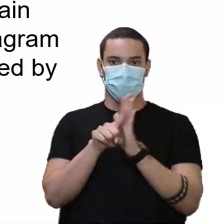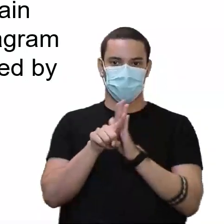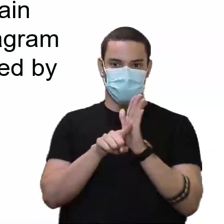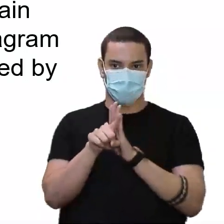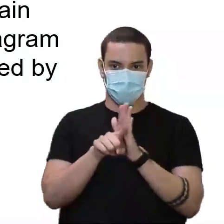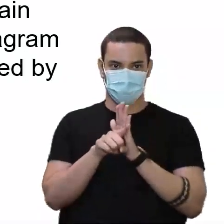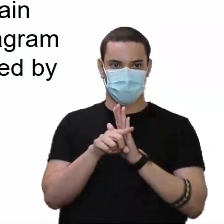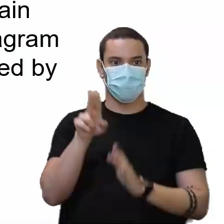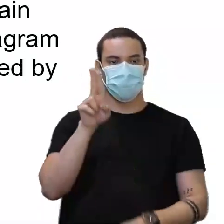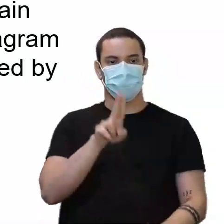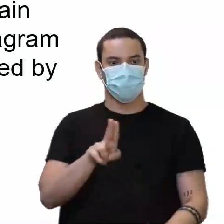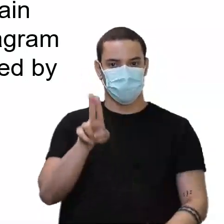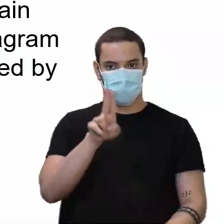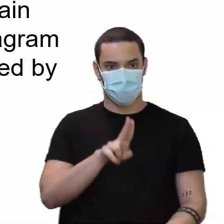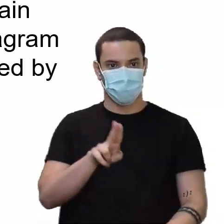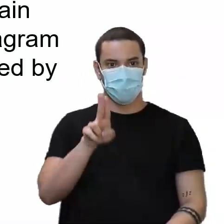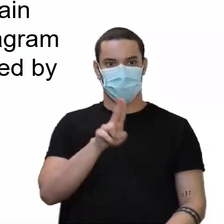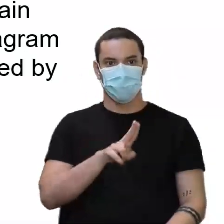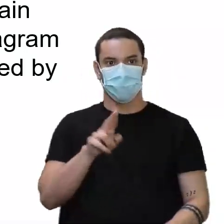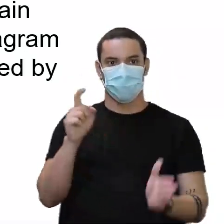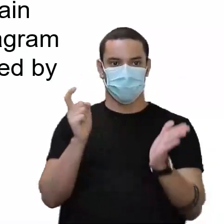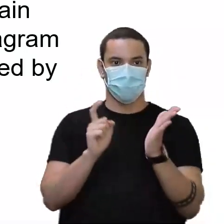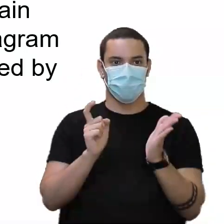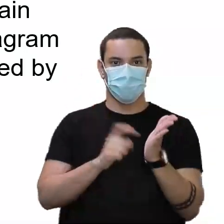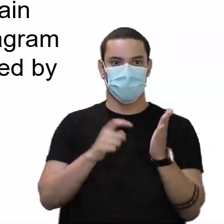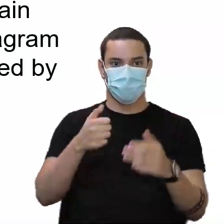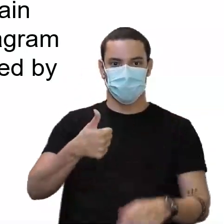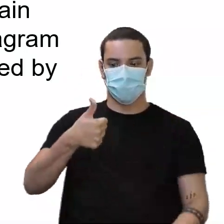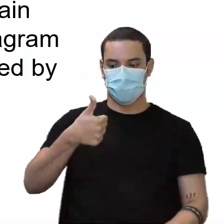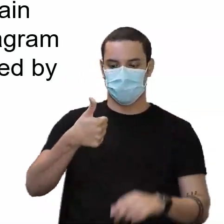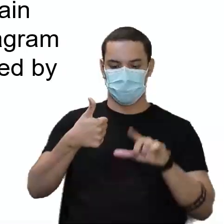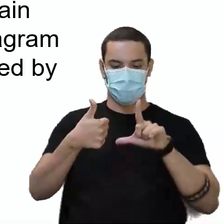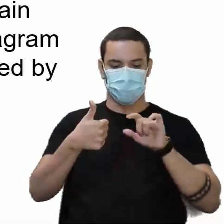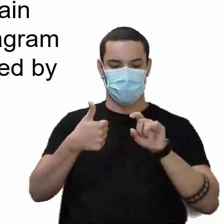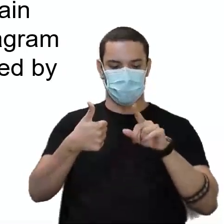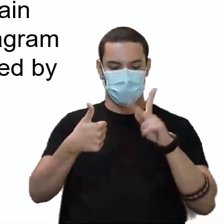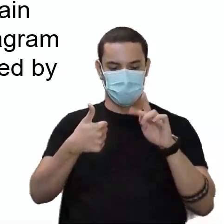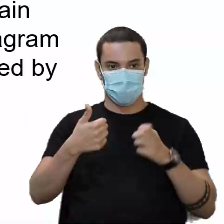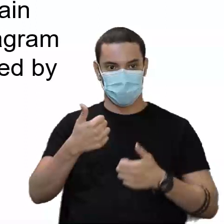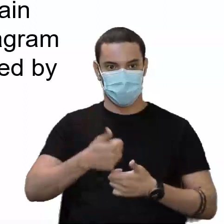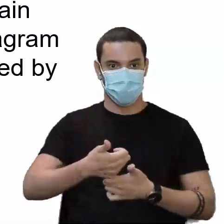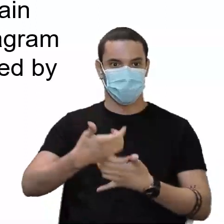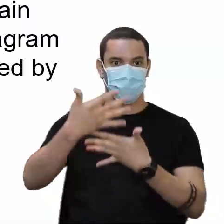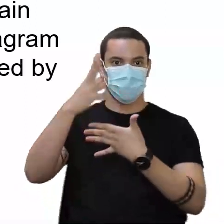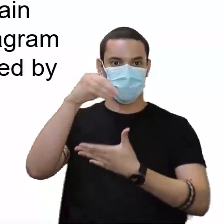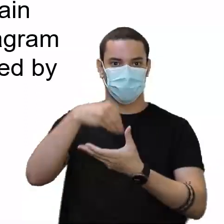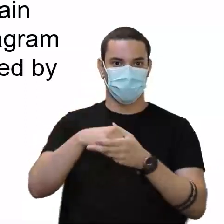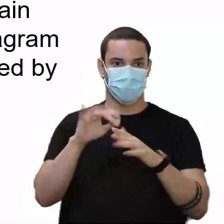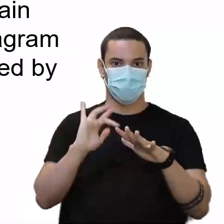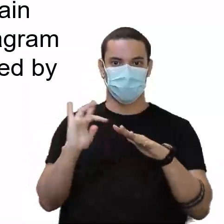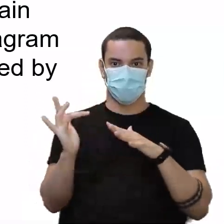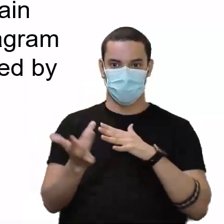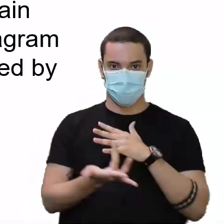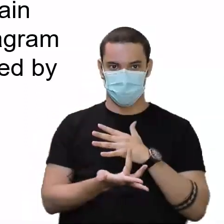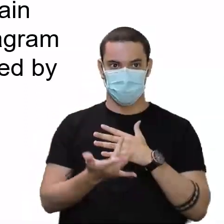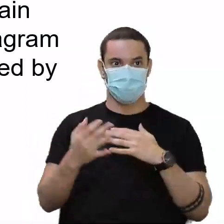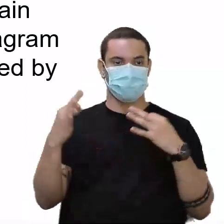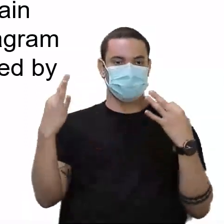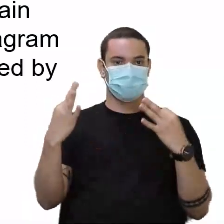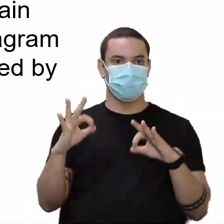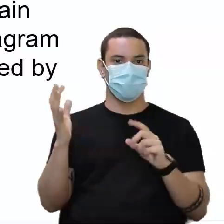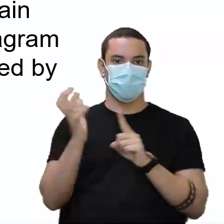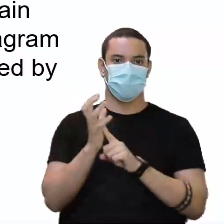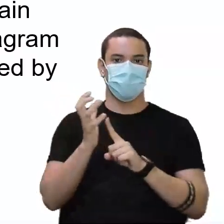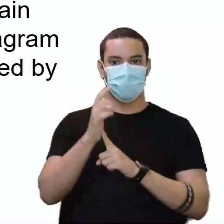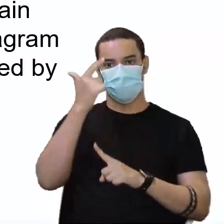investigaram como o uso do botão like, do like button, em social media, na rede social, que ele afeta